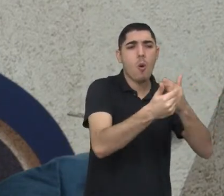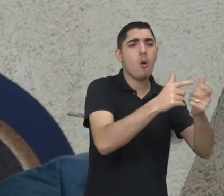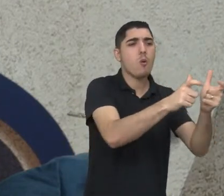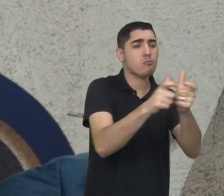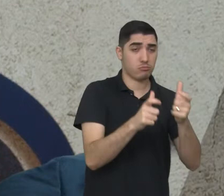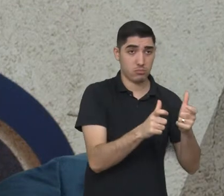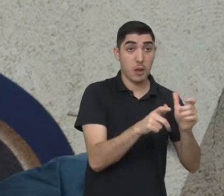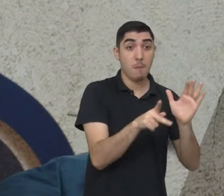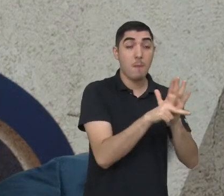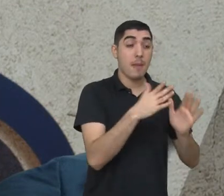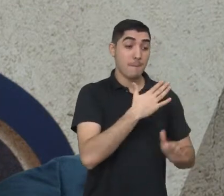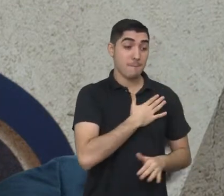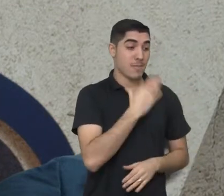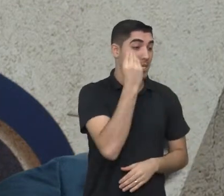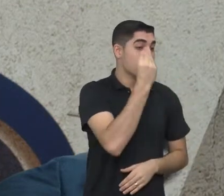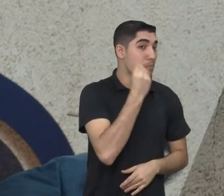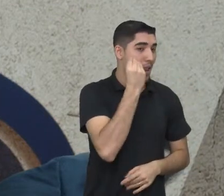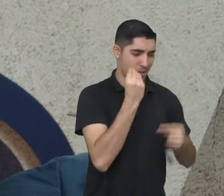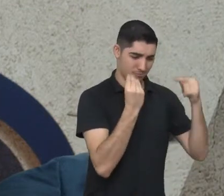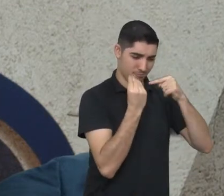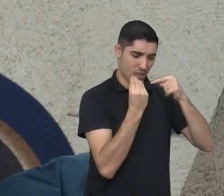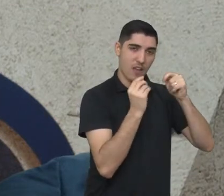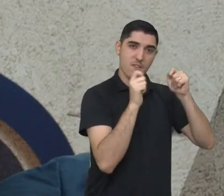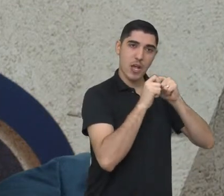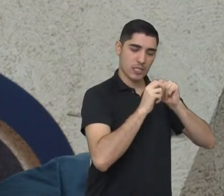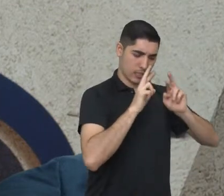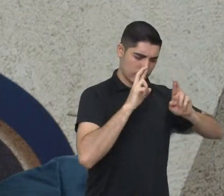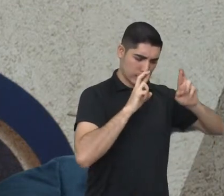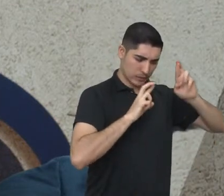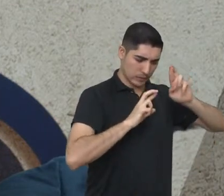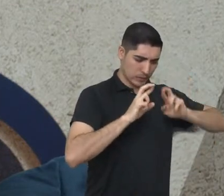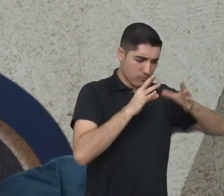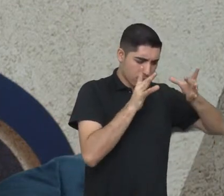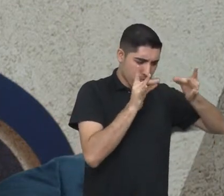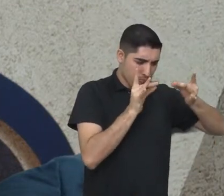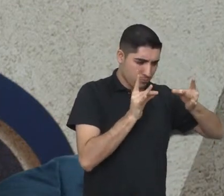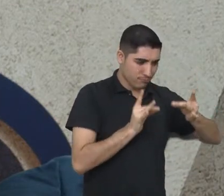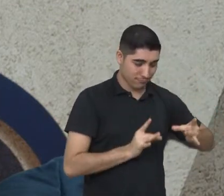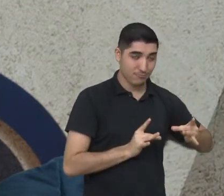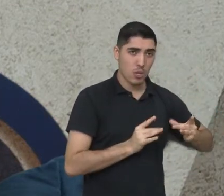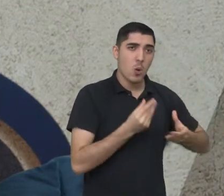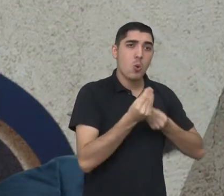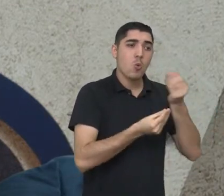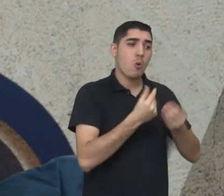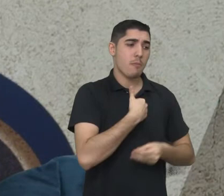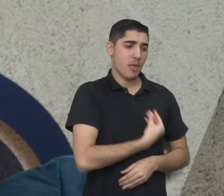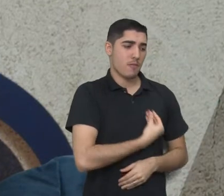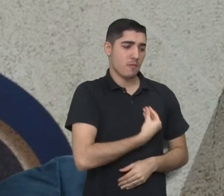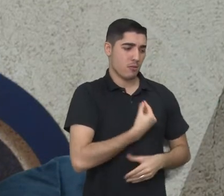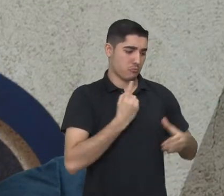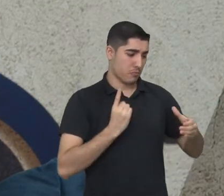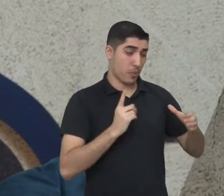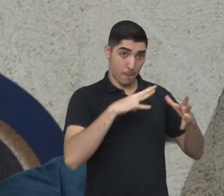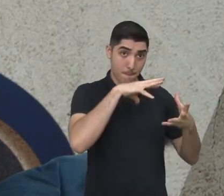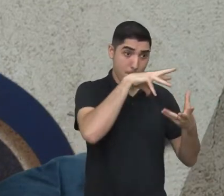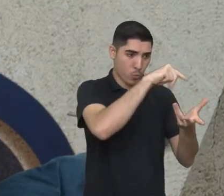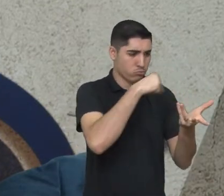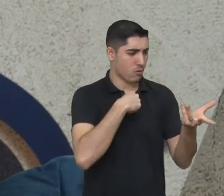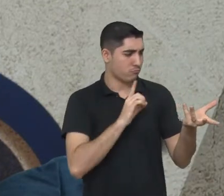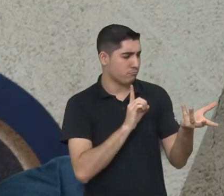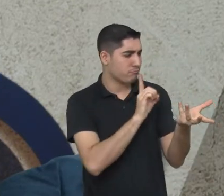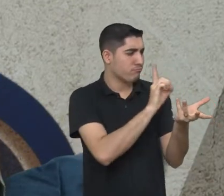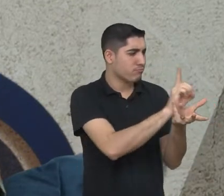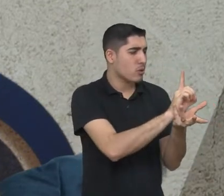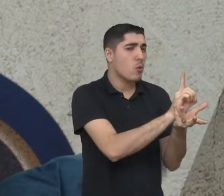uma análise da minha experiência, o que eu estou fazendo na minha existência, como eu estou agindo no mundo, né?